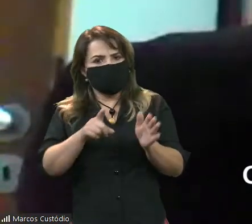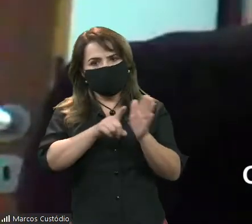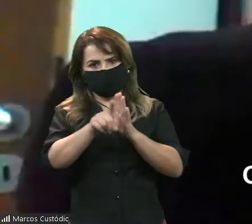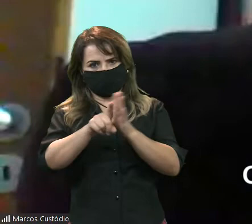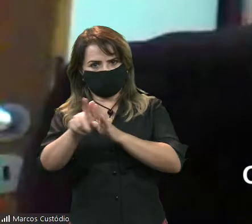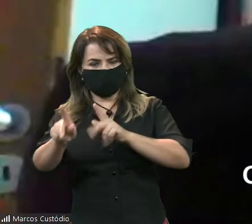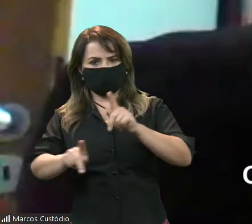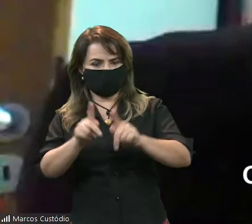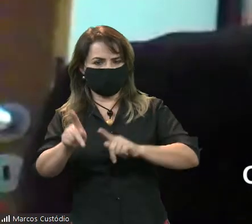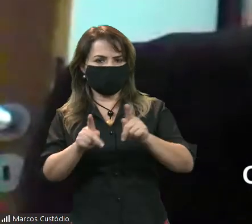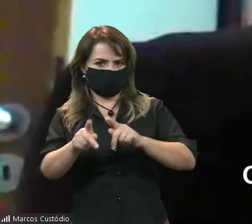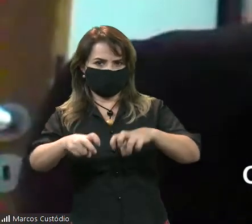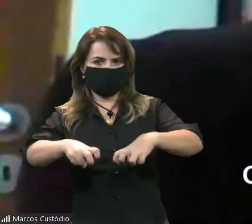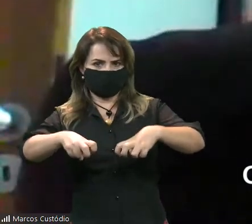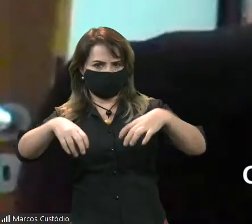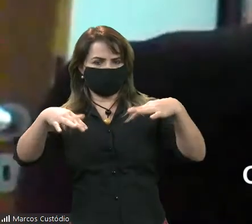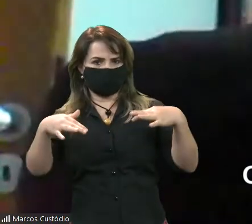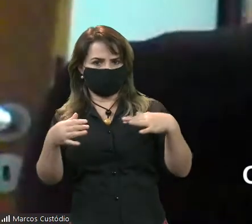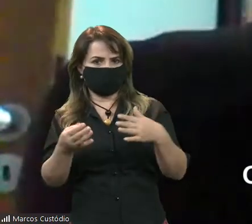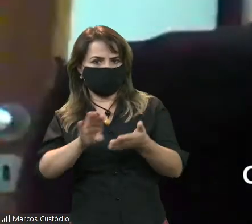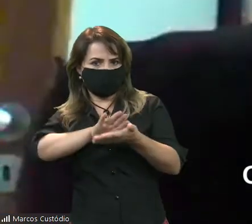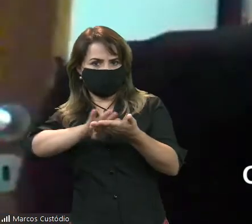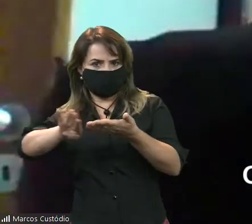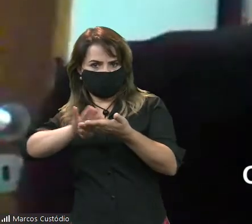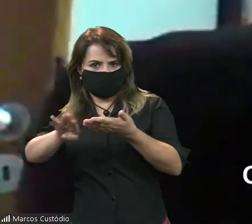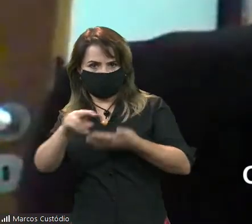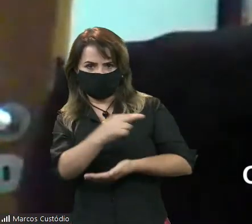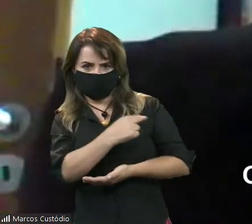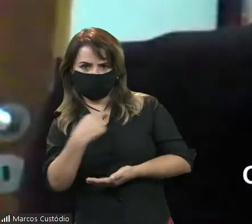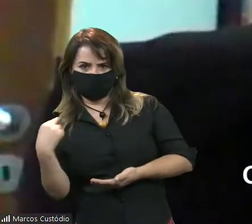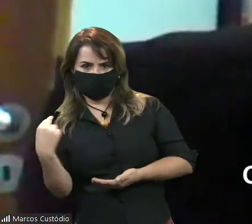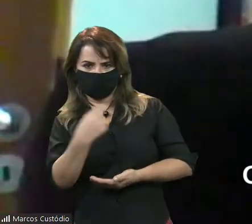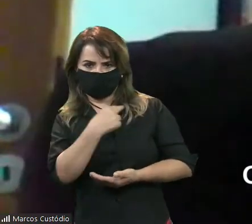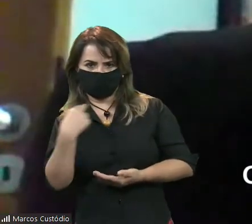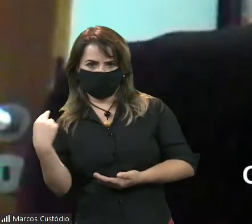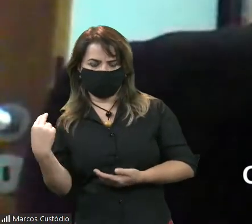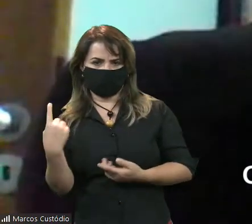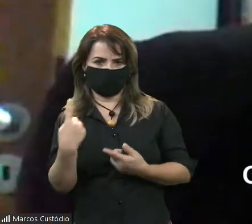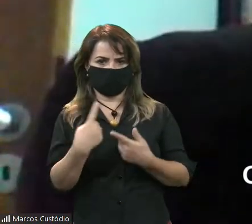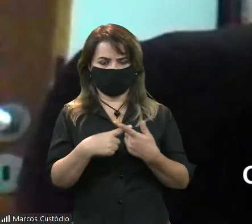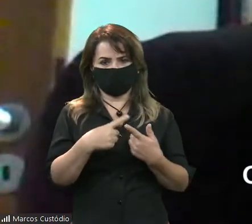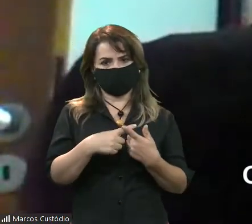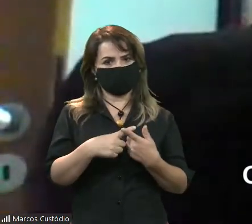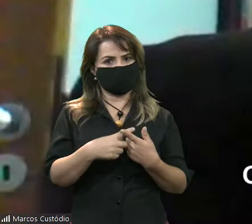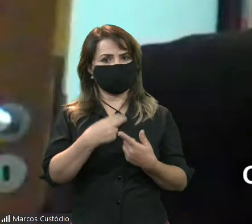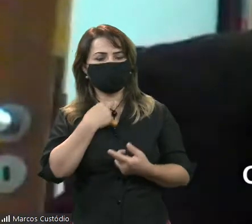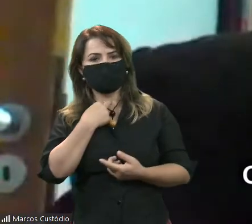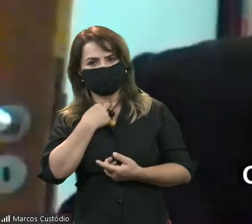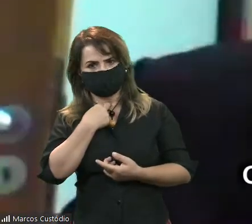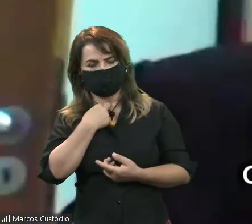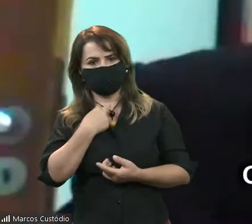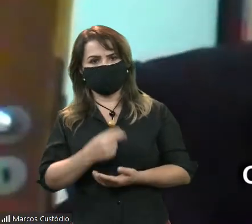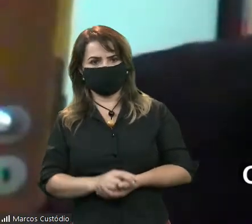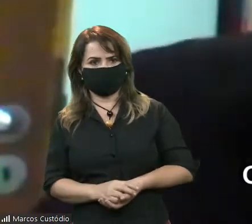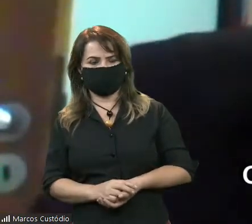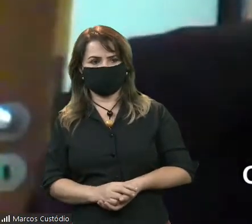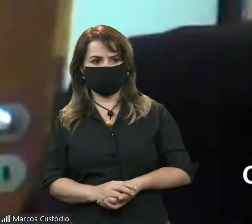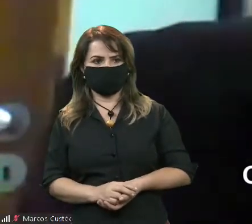vossa própria liberalidade, a dispensa de que meu nome seja citado pelas razões que me sinto impedido.